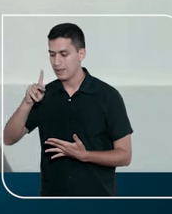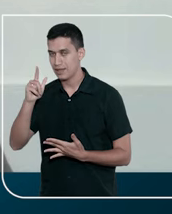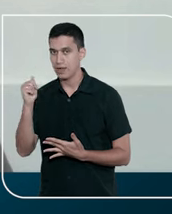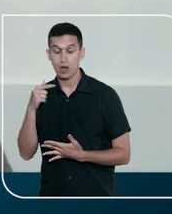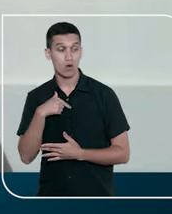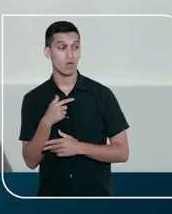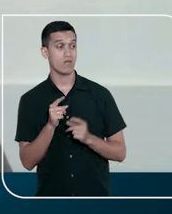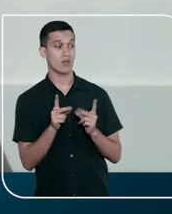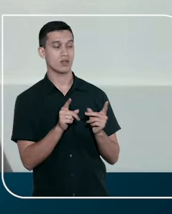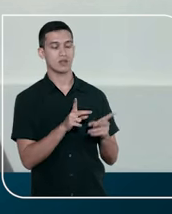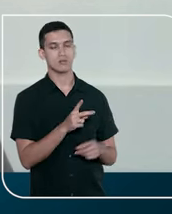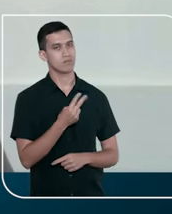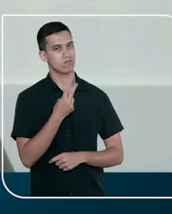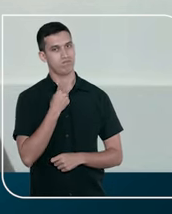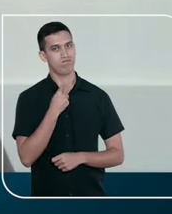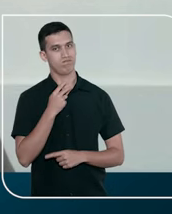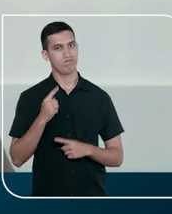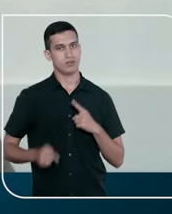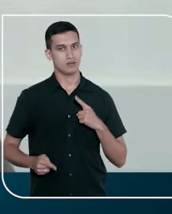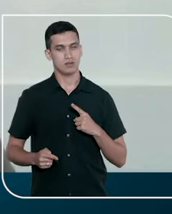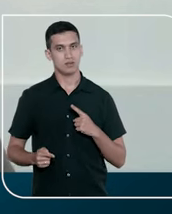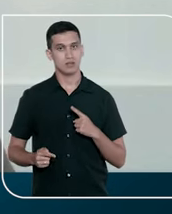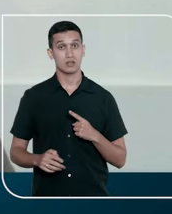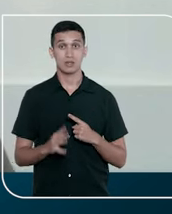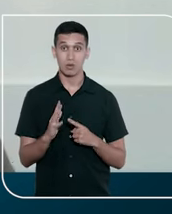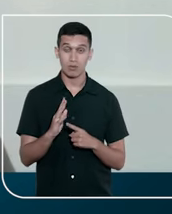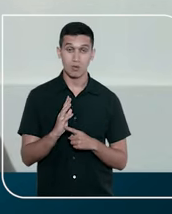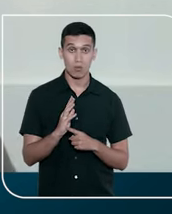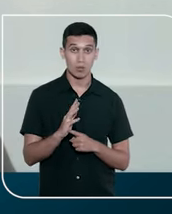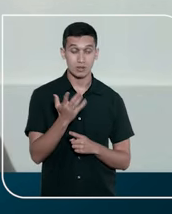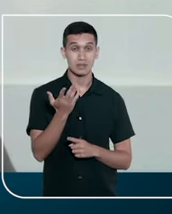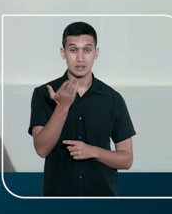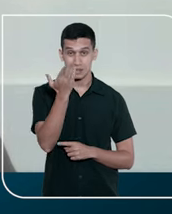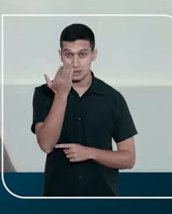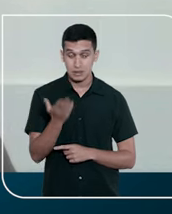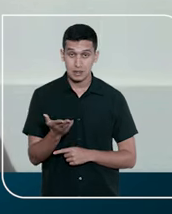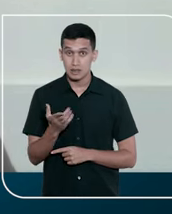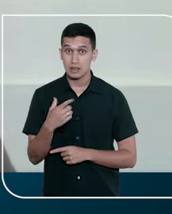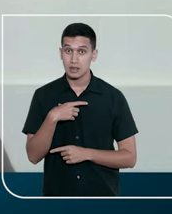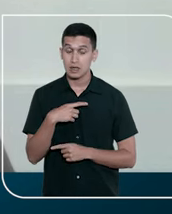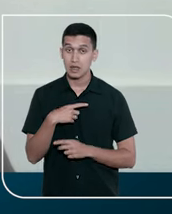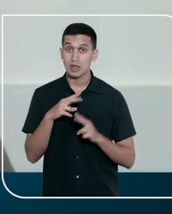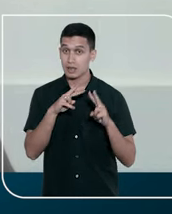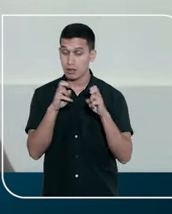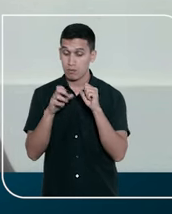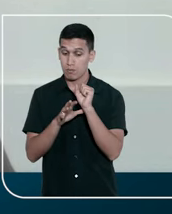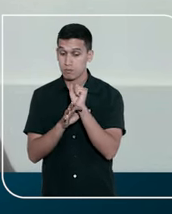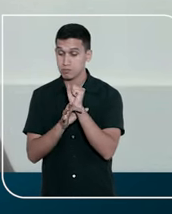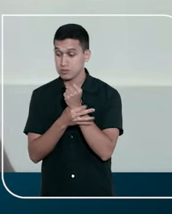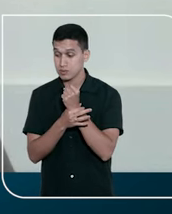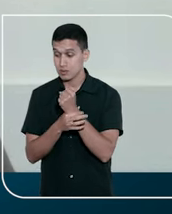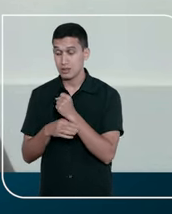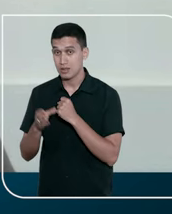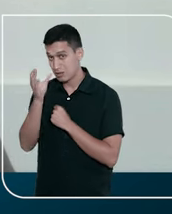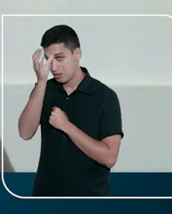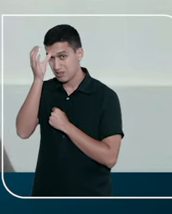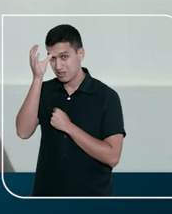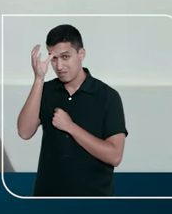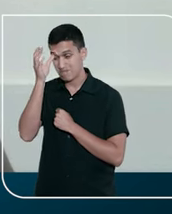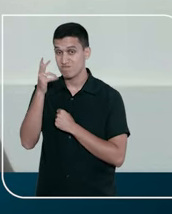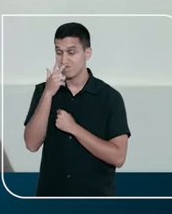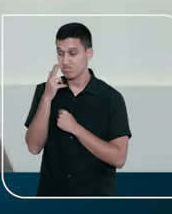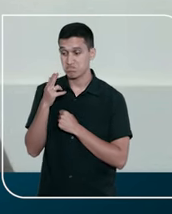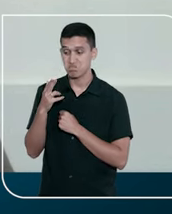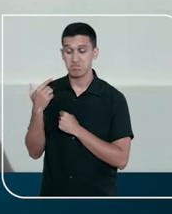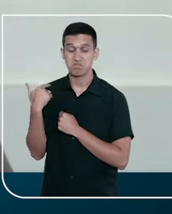problema desse caso é que para que essa venda aconteça, tem uma questão de segurança do consumidor que acaba sendo